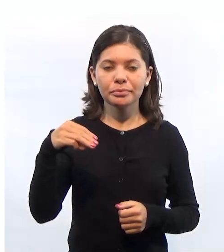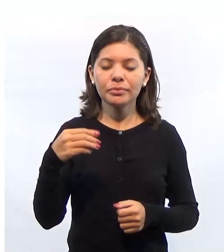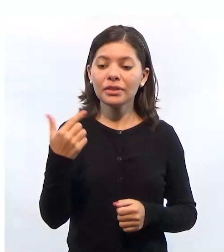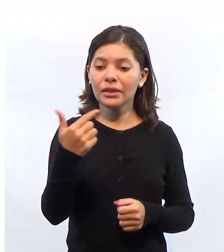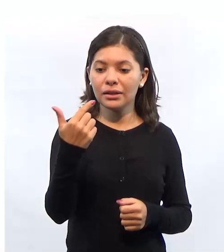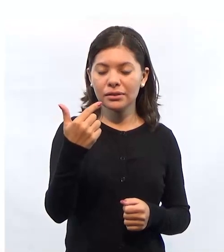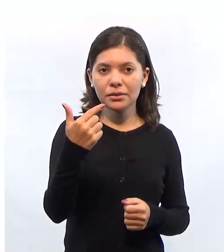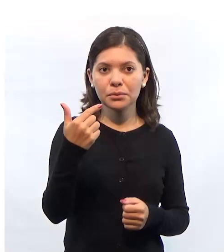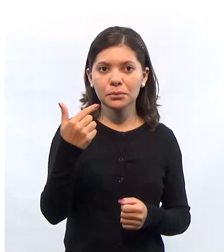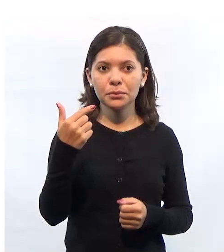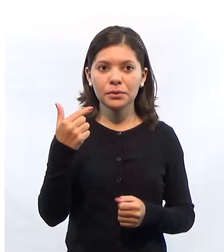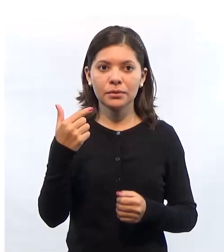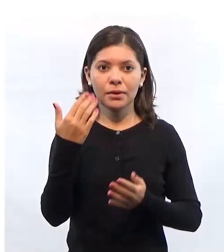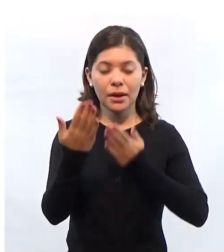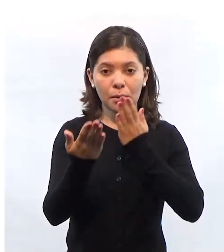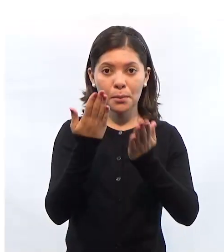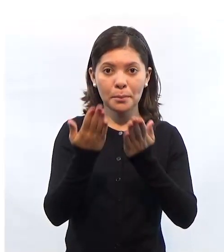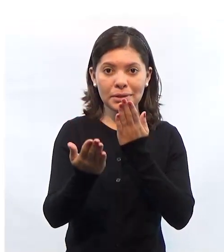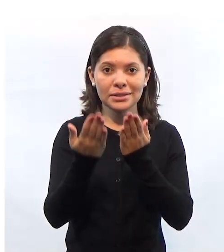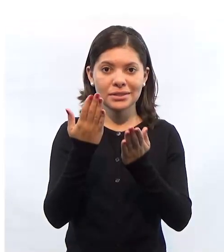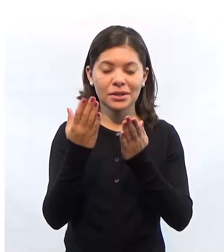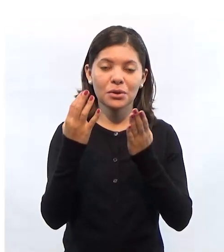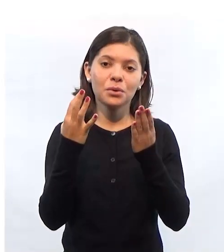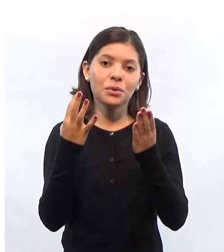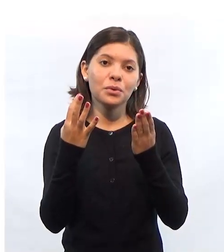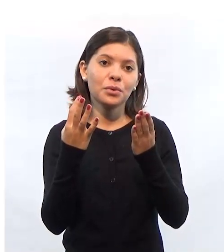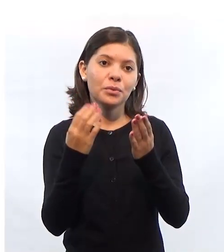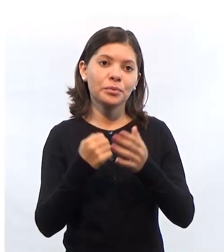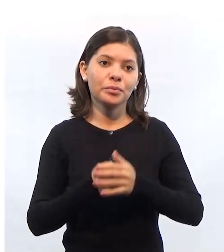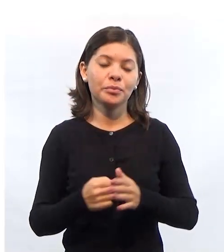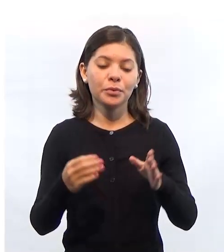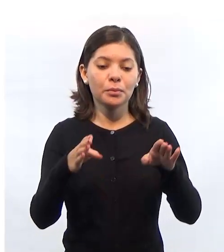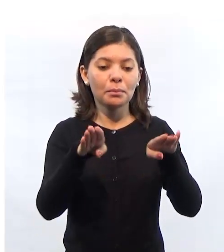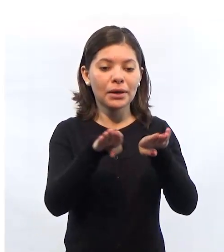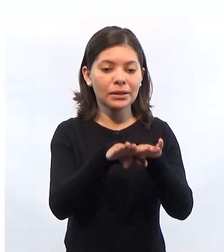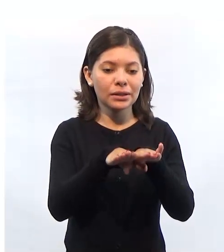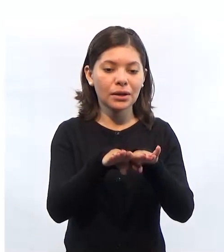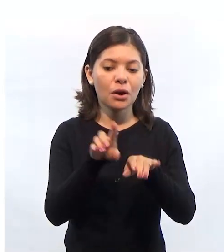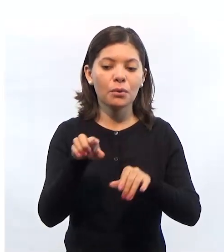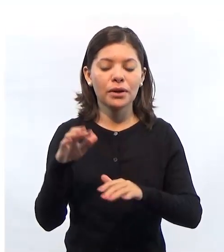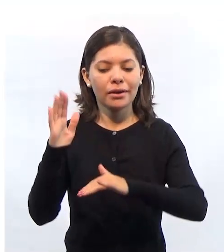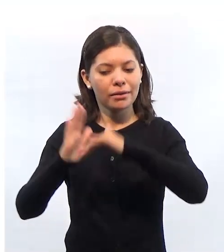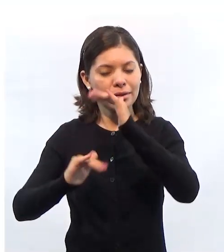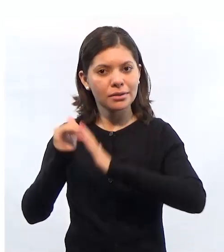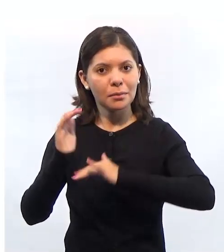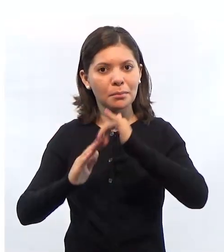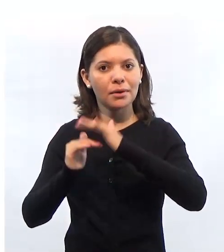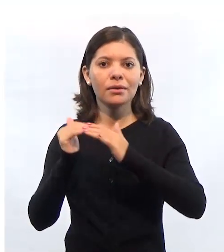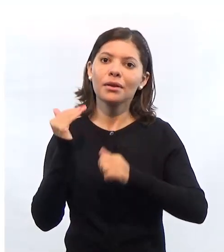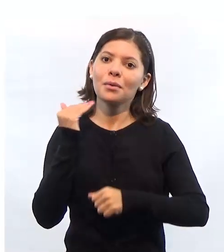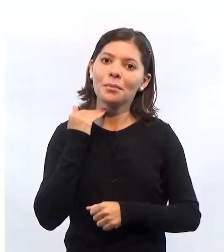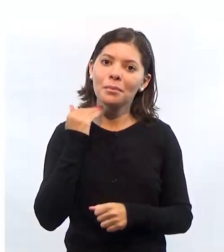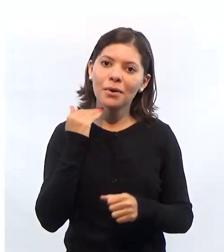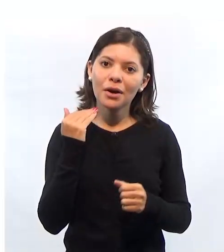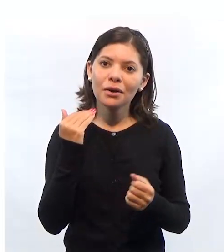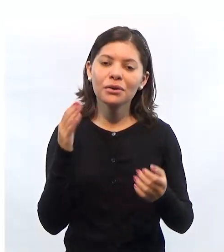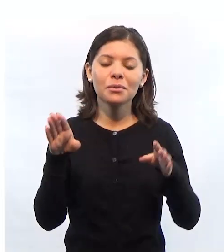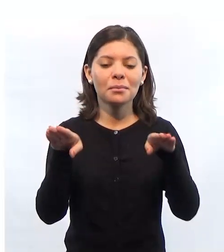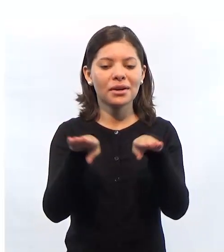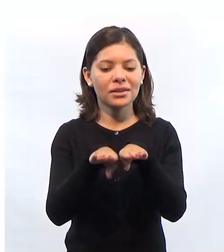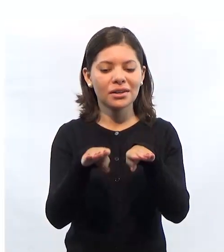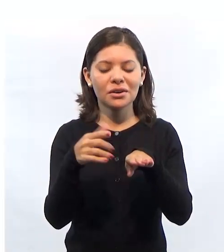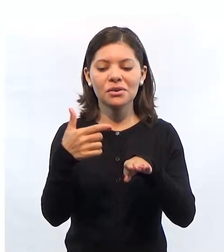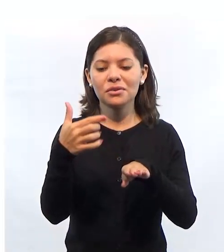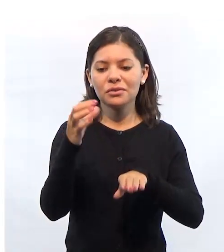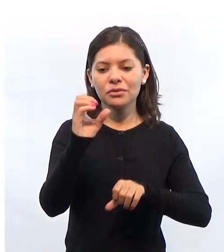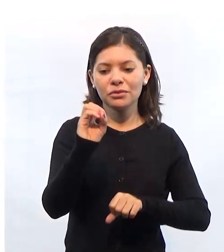segunda etapa é a comparação do desempenho com o padrão estabelecido aqui no caso do banco Foi estabelecido 20 minutos